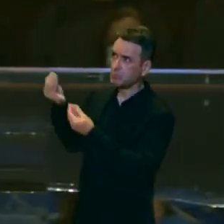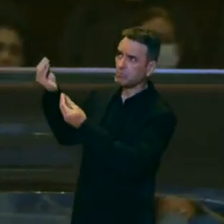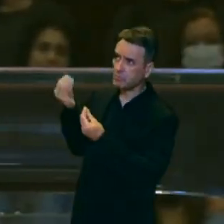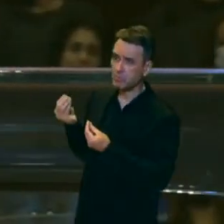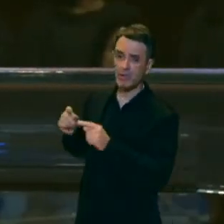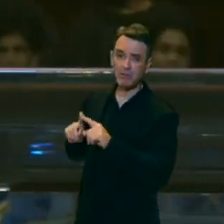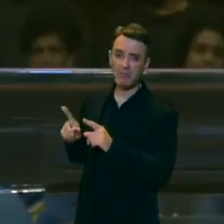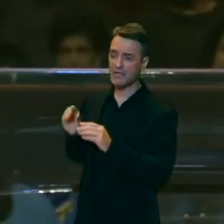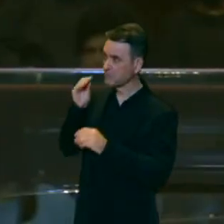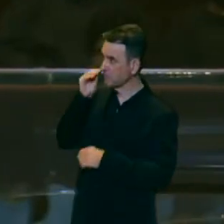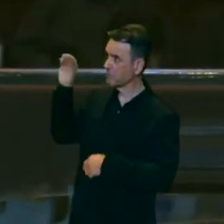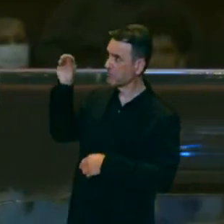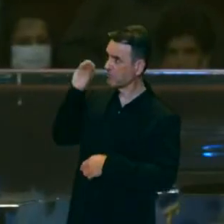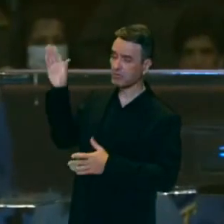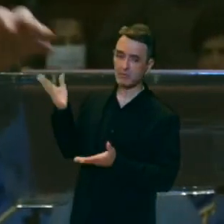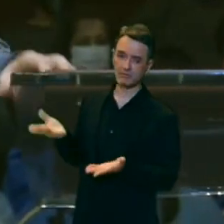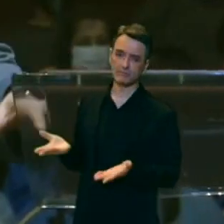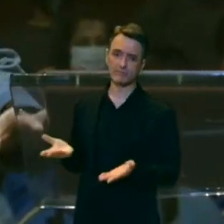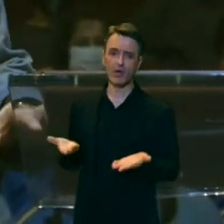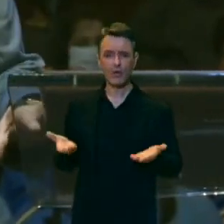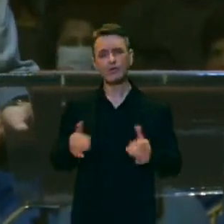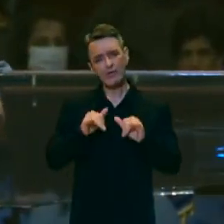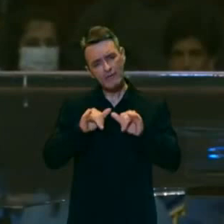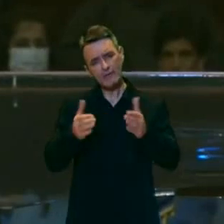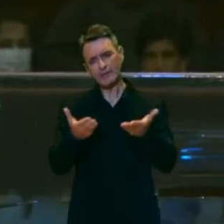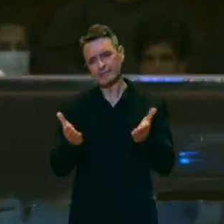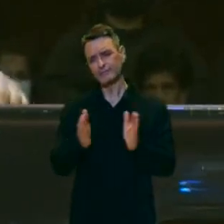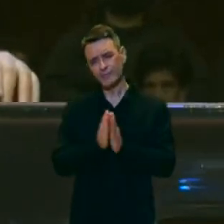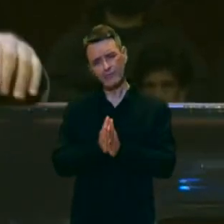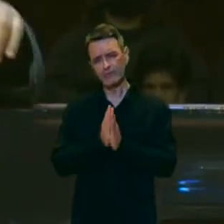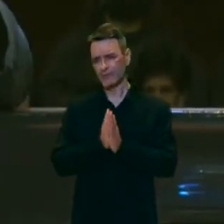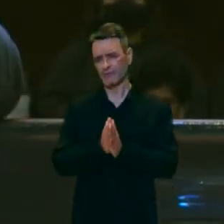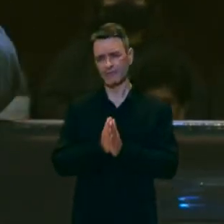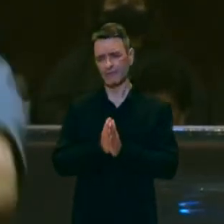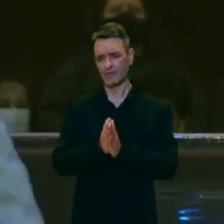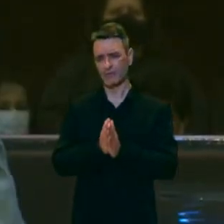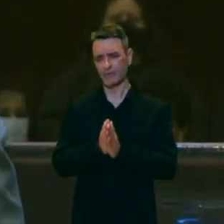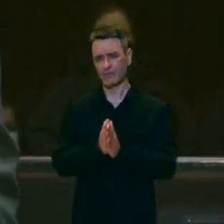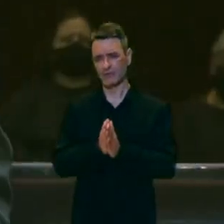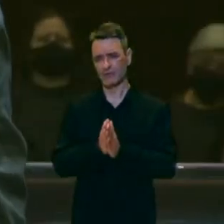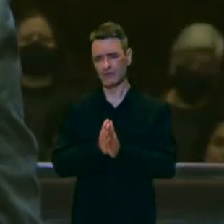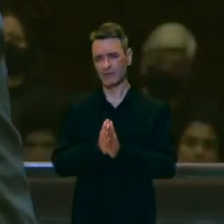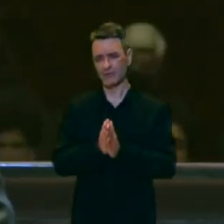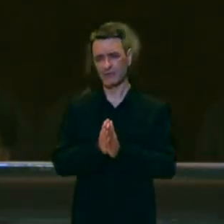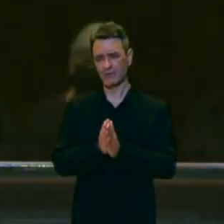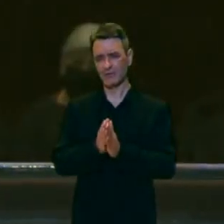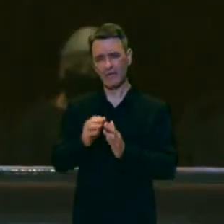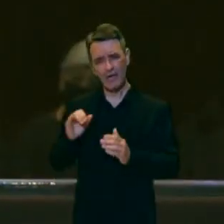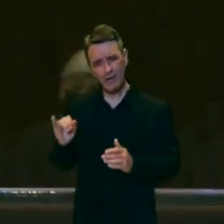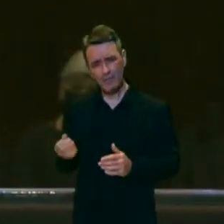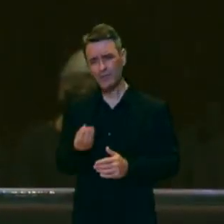vim aqui para dizer para você: por favor, não deixa passar mais uma oportunidade de Deus na sua vida.